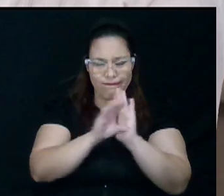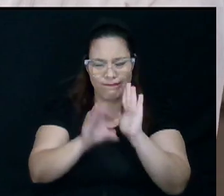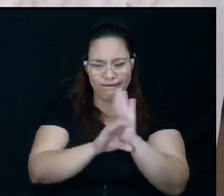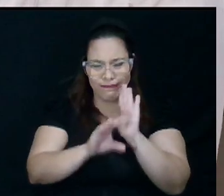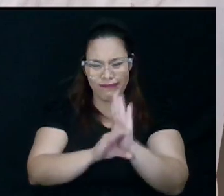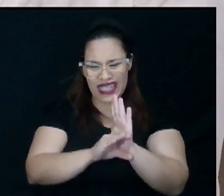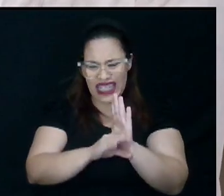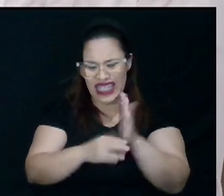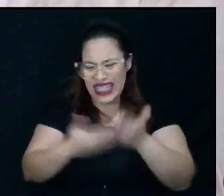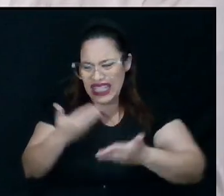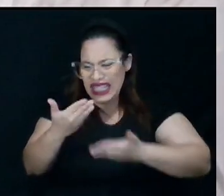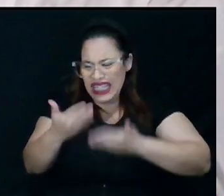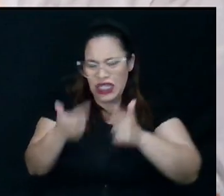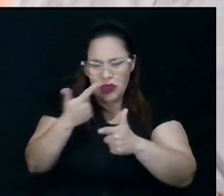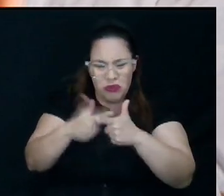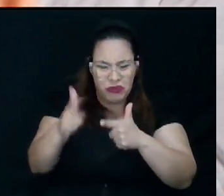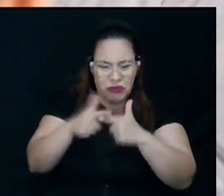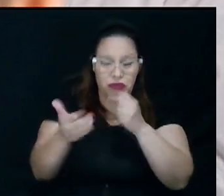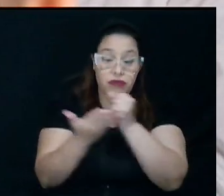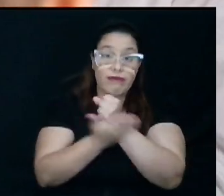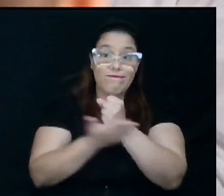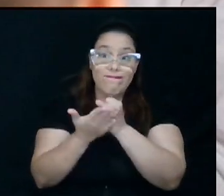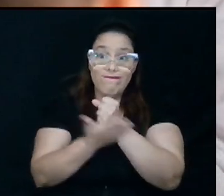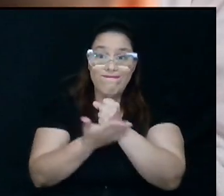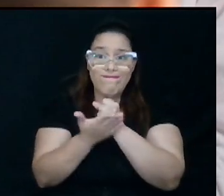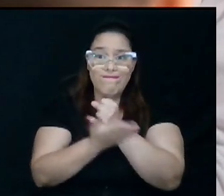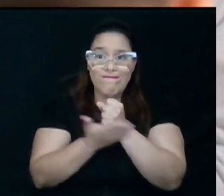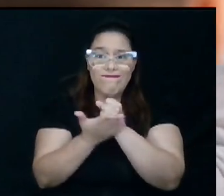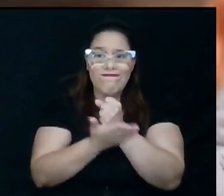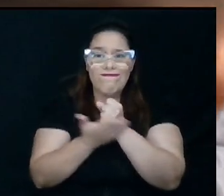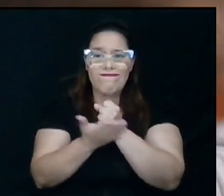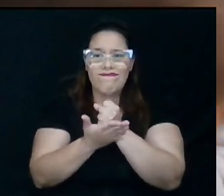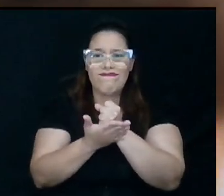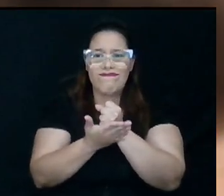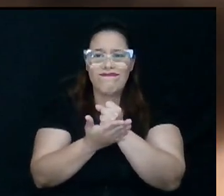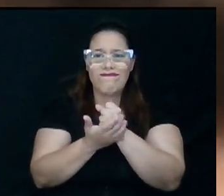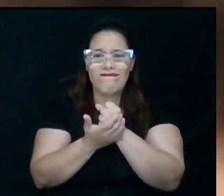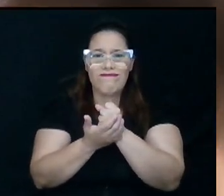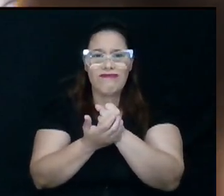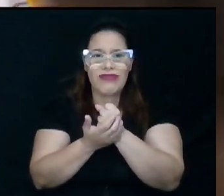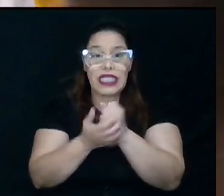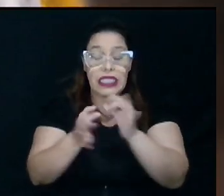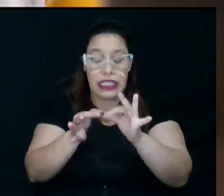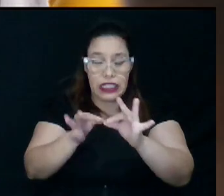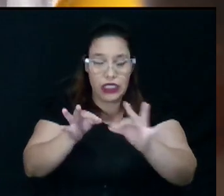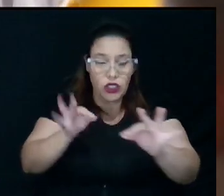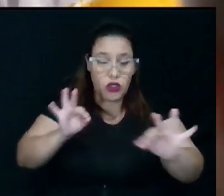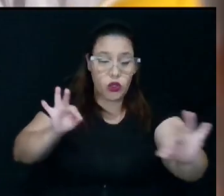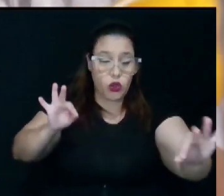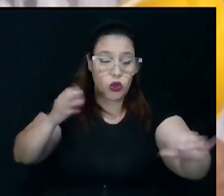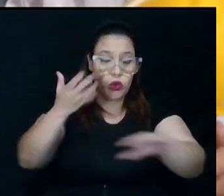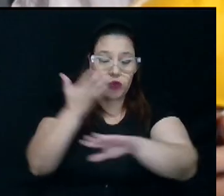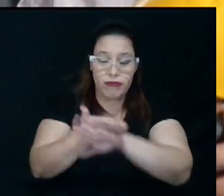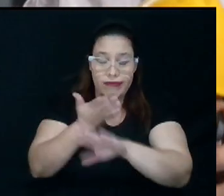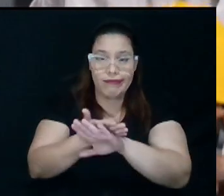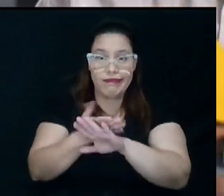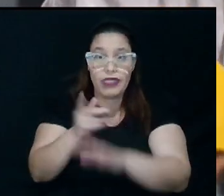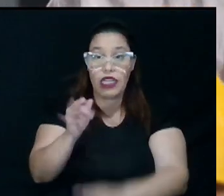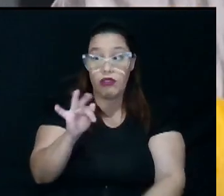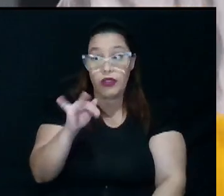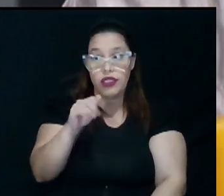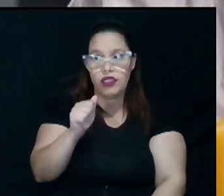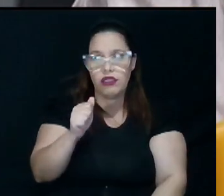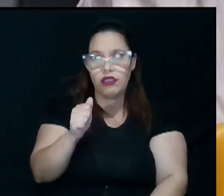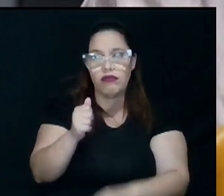problemas lá na base. É impossível hoje dissociar a física da matemática. Então, se a matemática lá no começo, nos